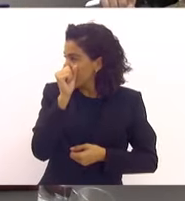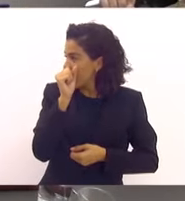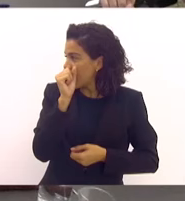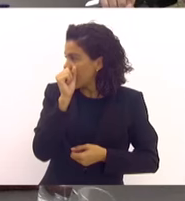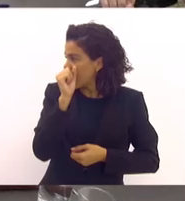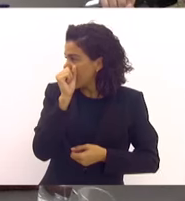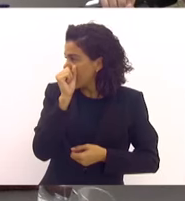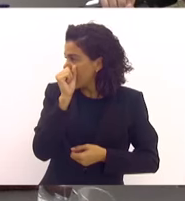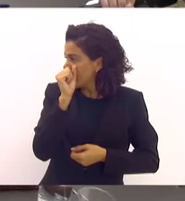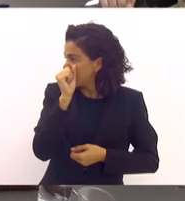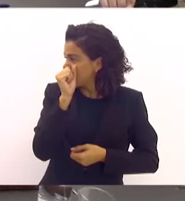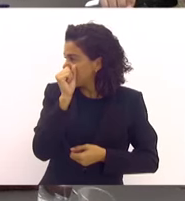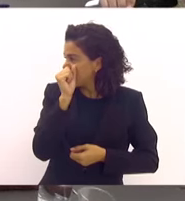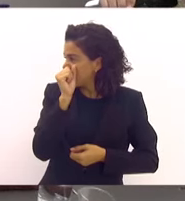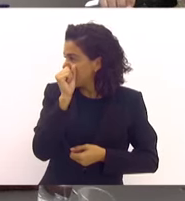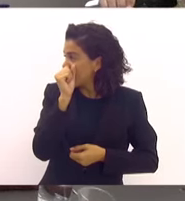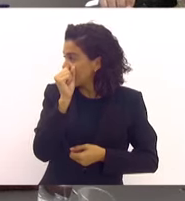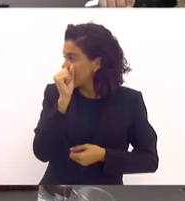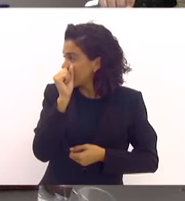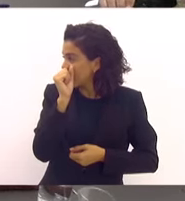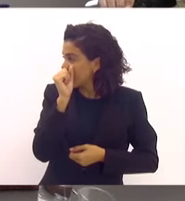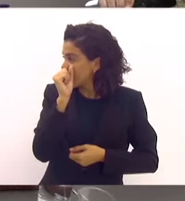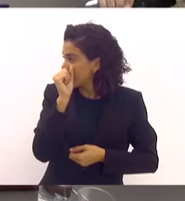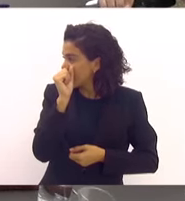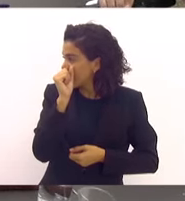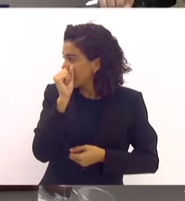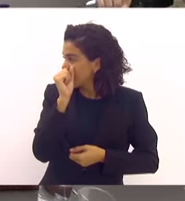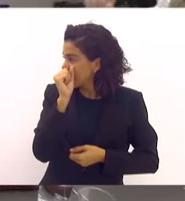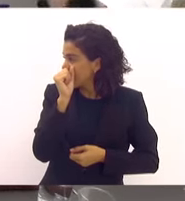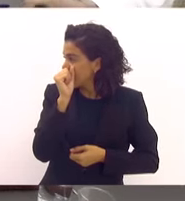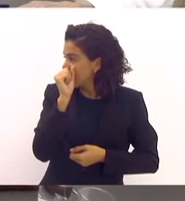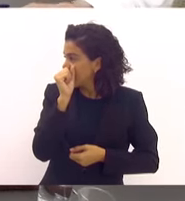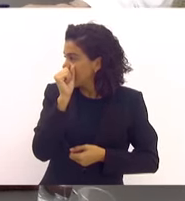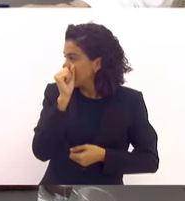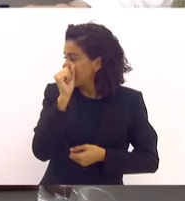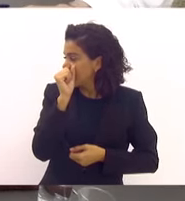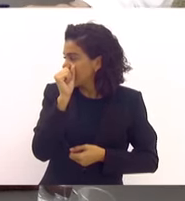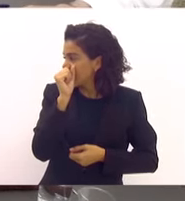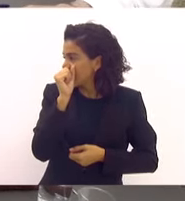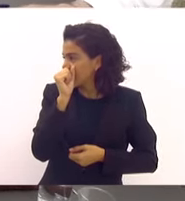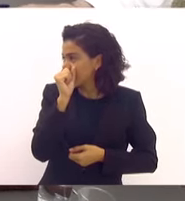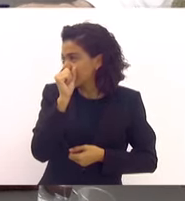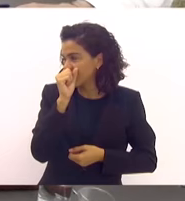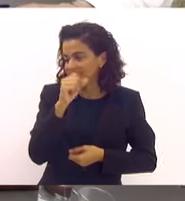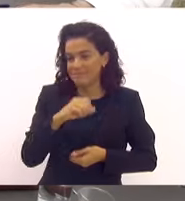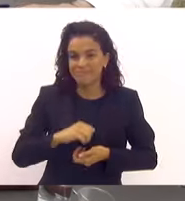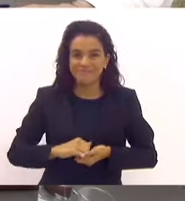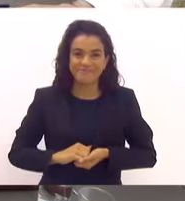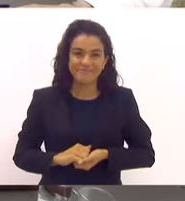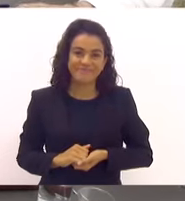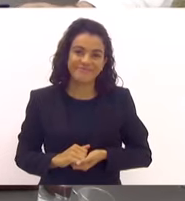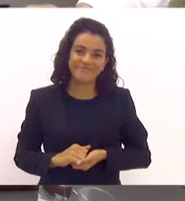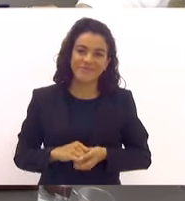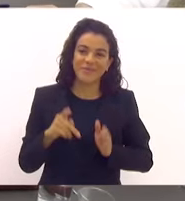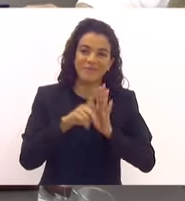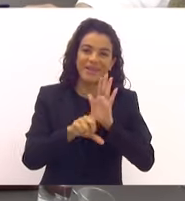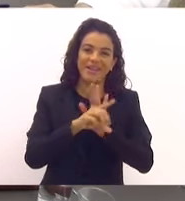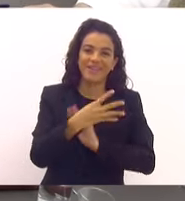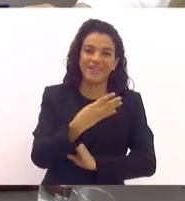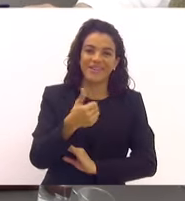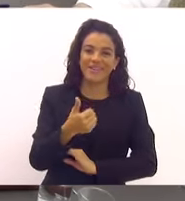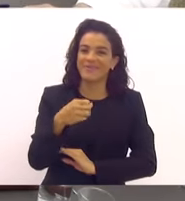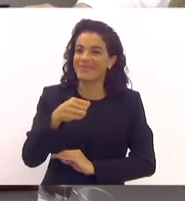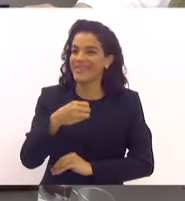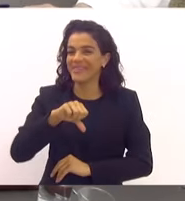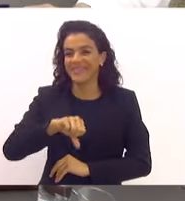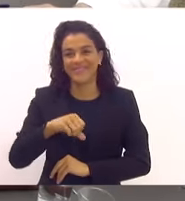vi agora aqui. Chamar os trabalhos à ordem, cantar o 43 da pauta, é projeto simples. De relatoria da deputada Verônica. É o PL 6149 de 22,